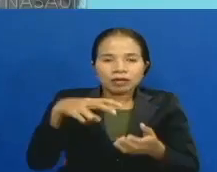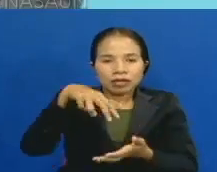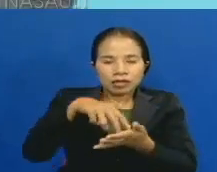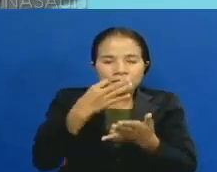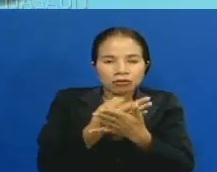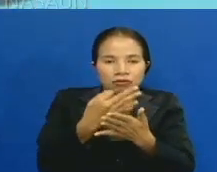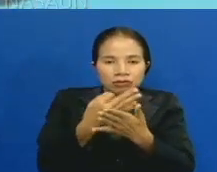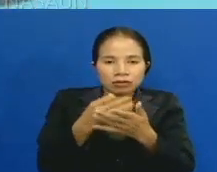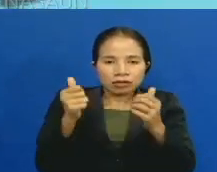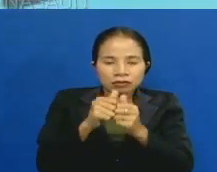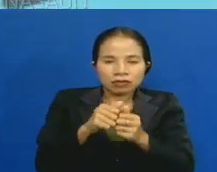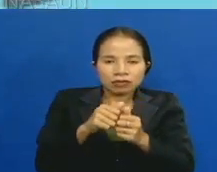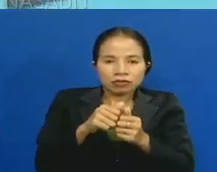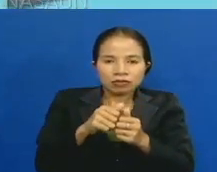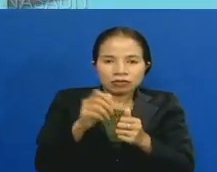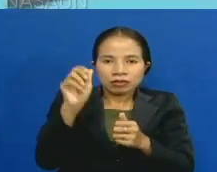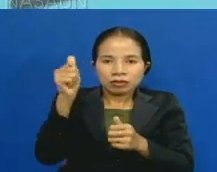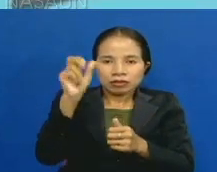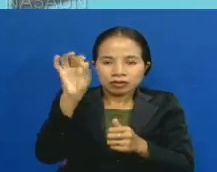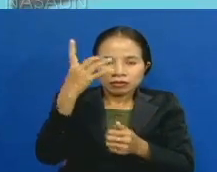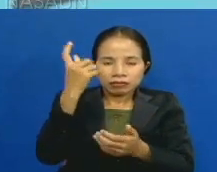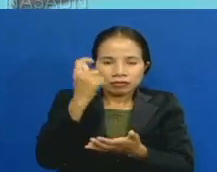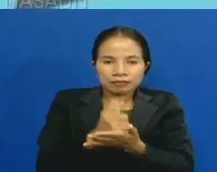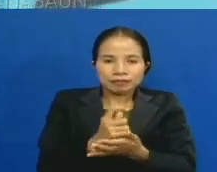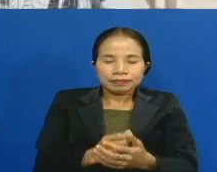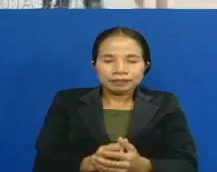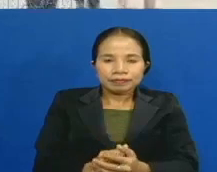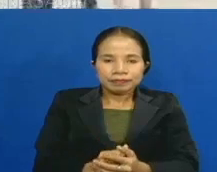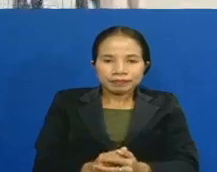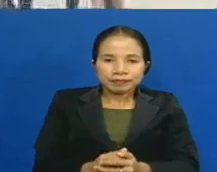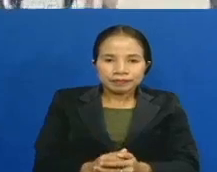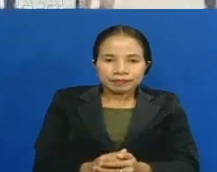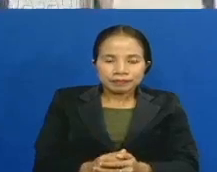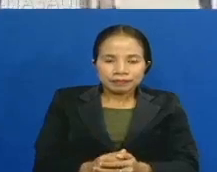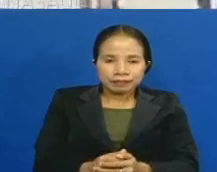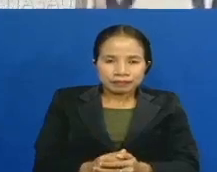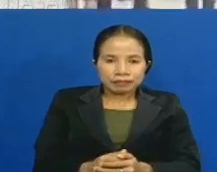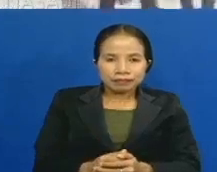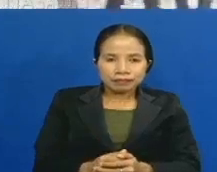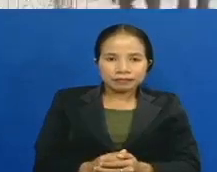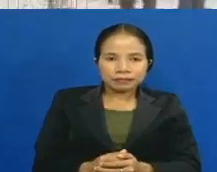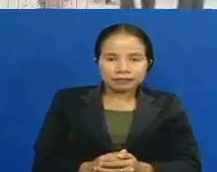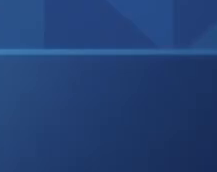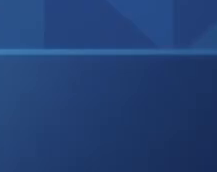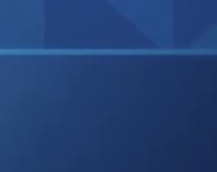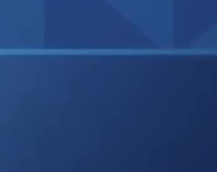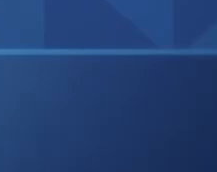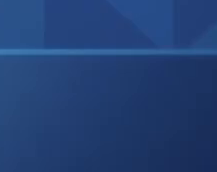osan dólar, liuri hong sanulure sing walu. Usi Manufahi, Mariano Martins,